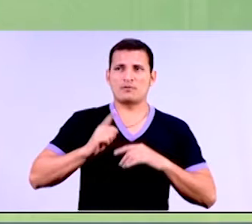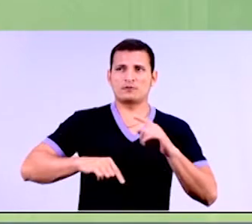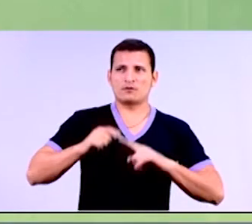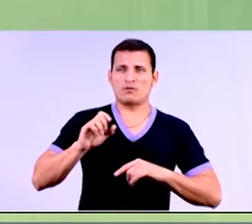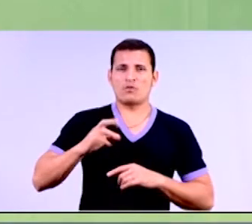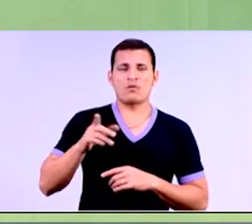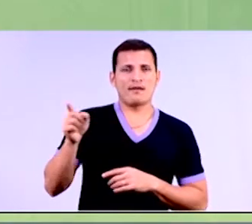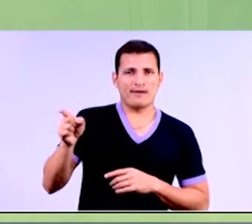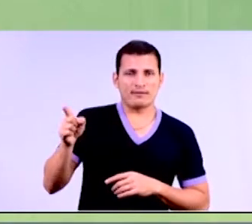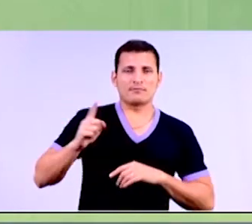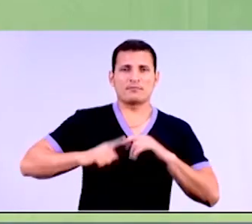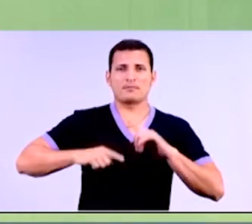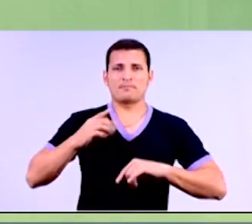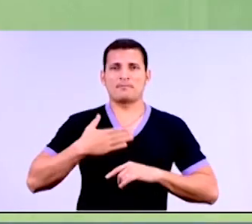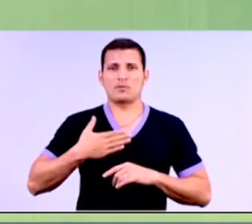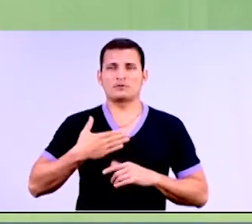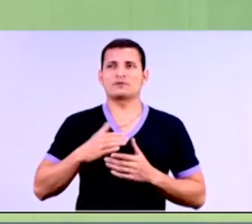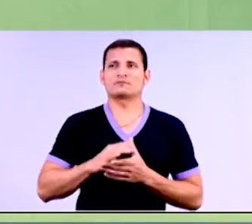meu material.